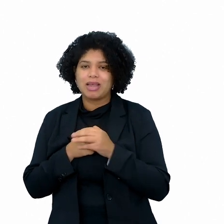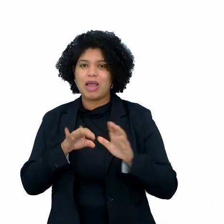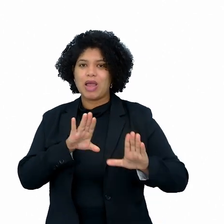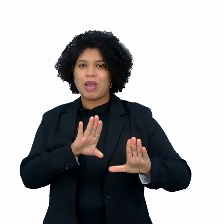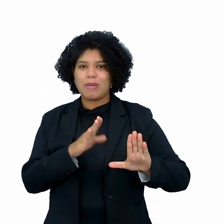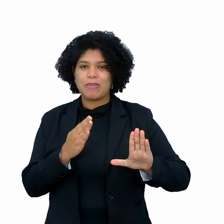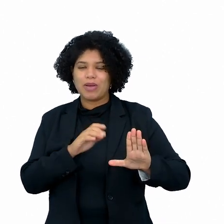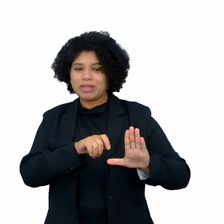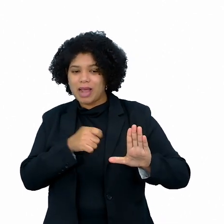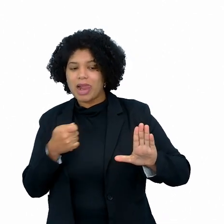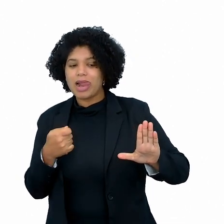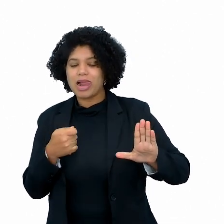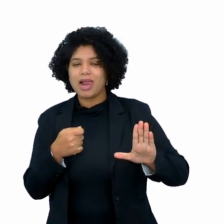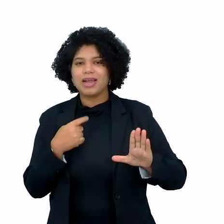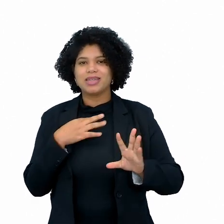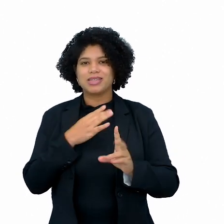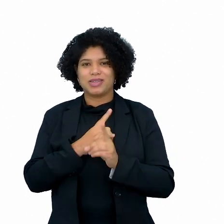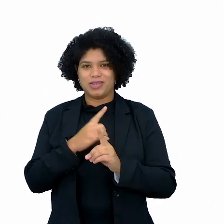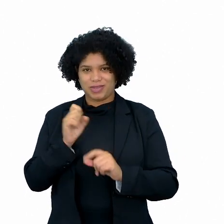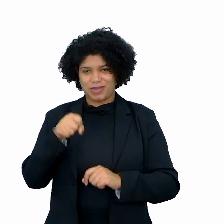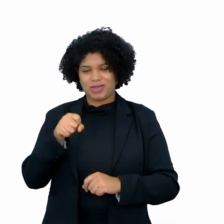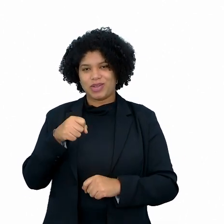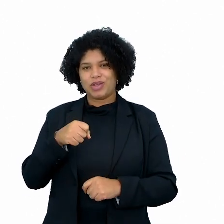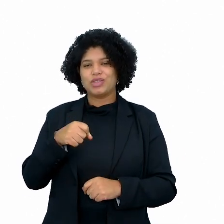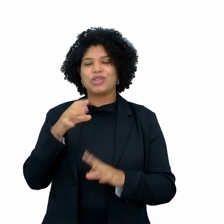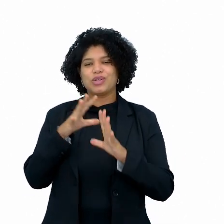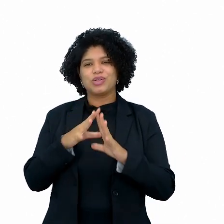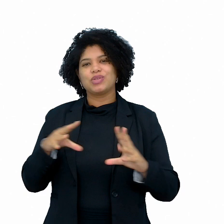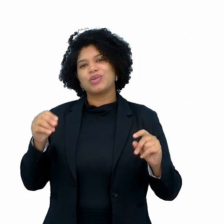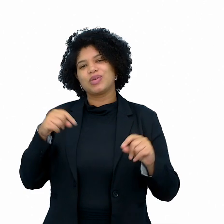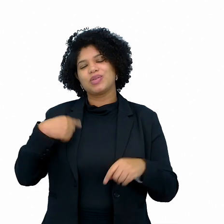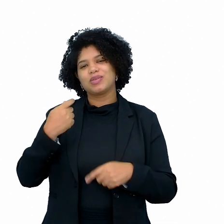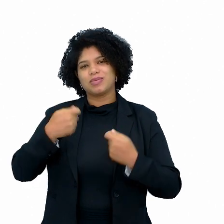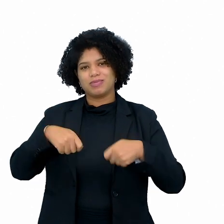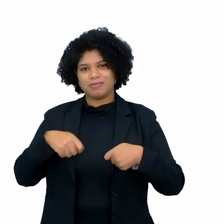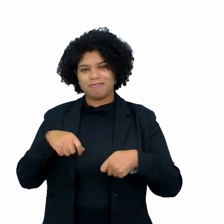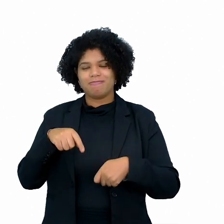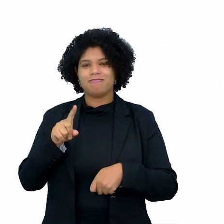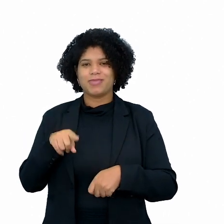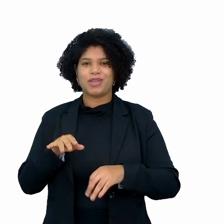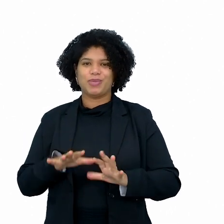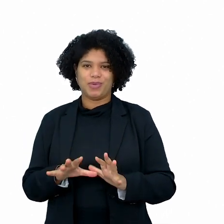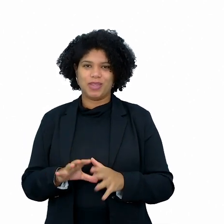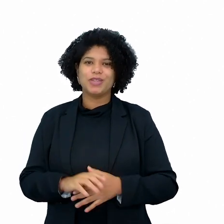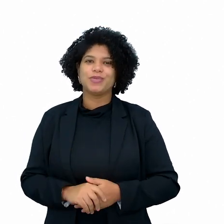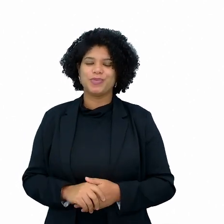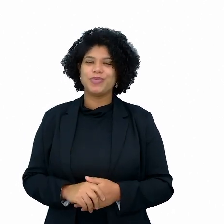gente abre a porta e encontra a solução para o que a gente precisava naquele momento. Então,